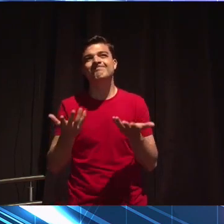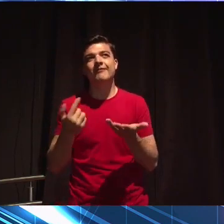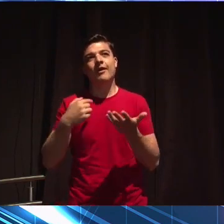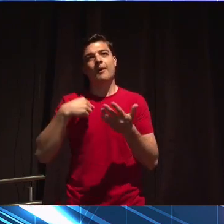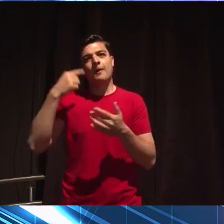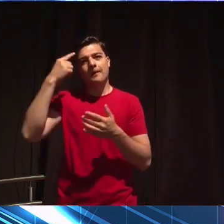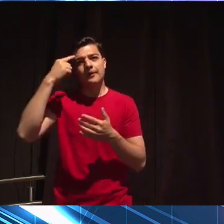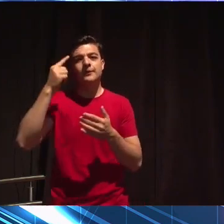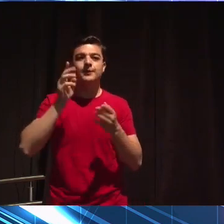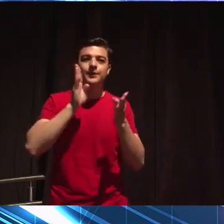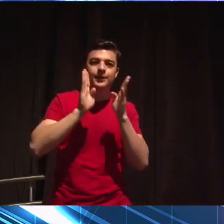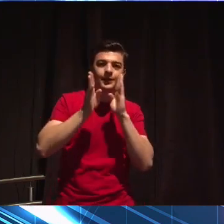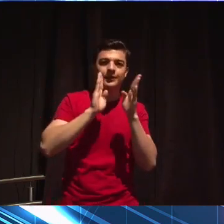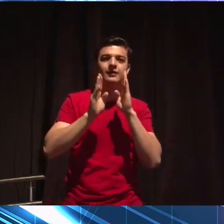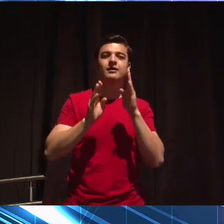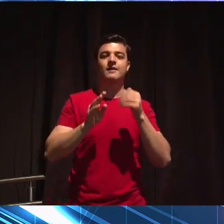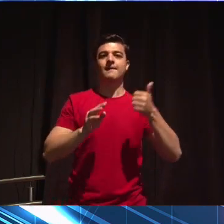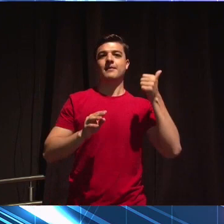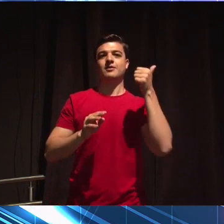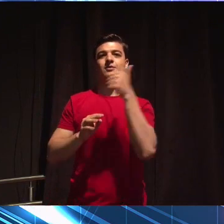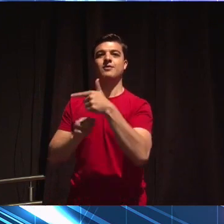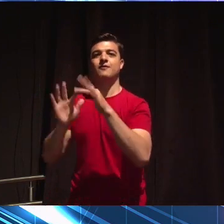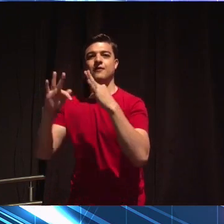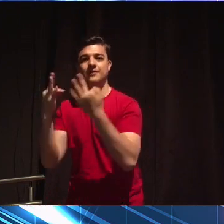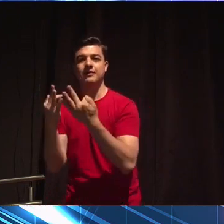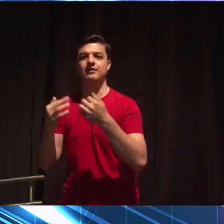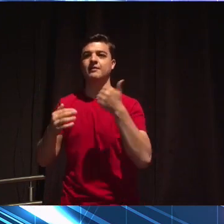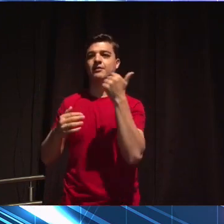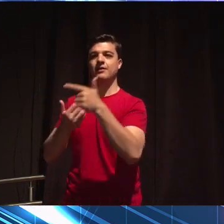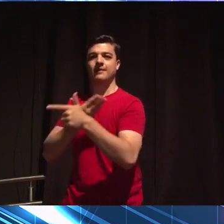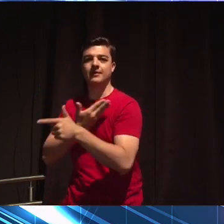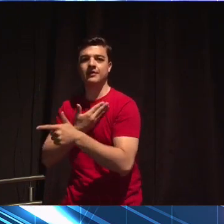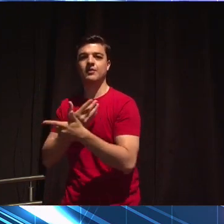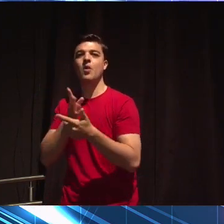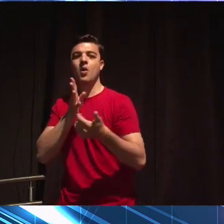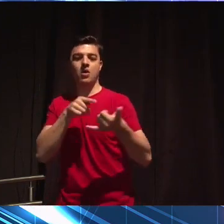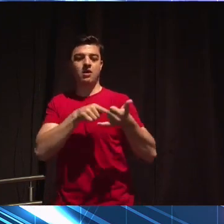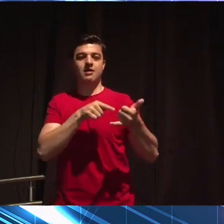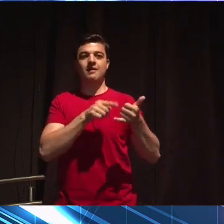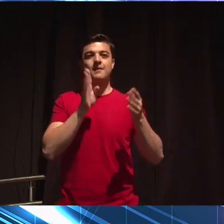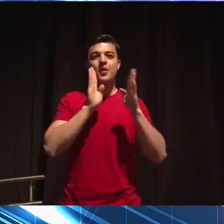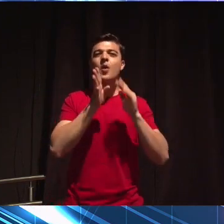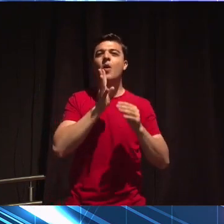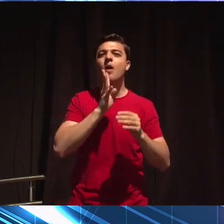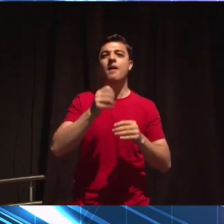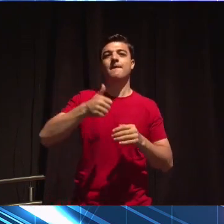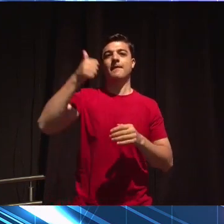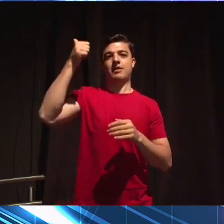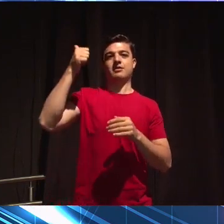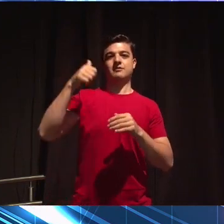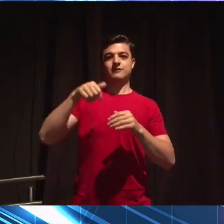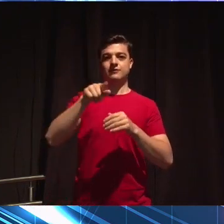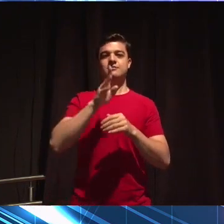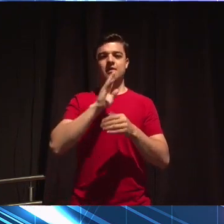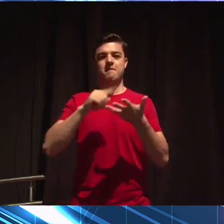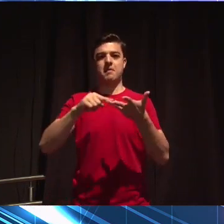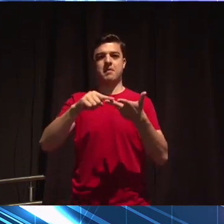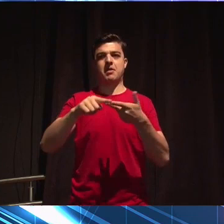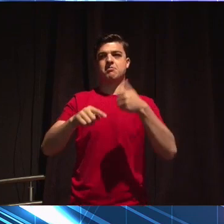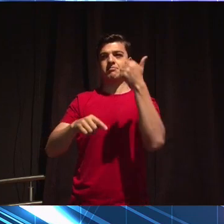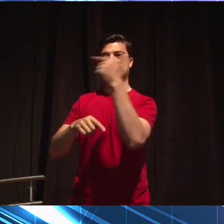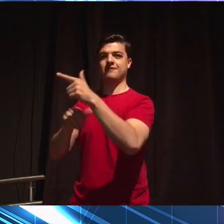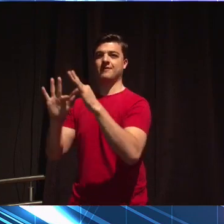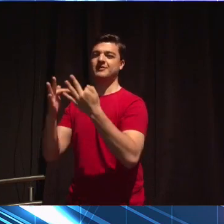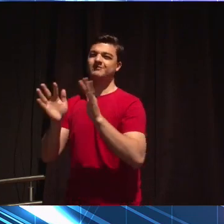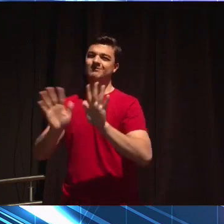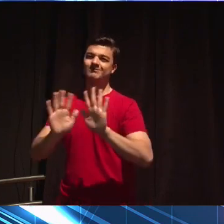coisas nossas que a gente expõe mais. Mas o fato é, cada vez mais esses algoritmos sabem mais da gente sobre coisas